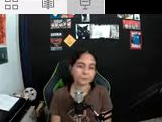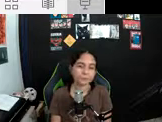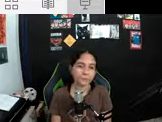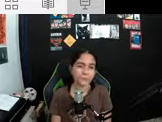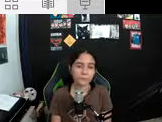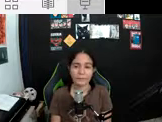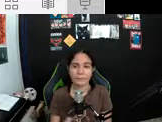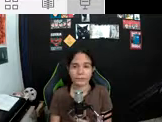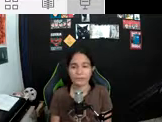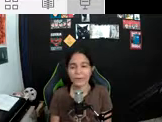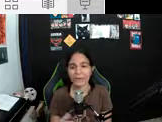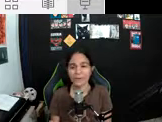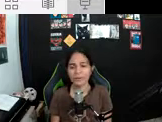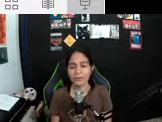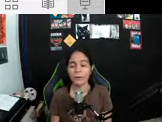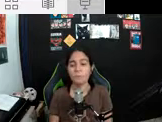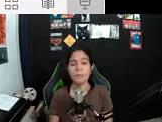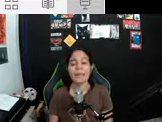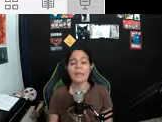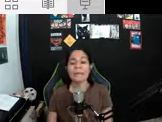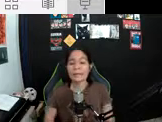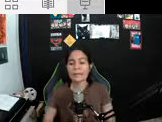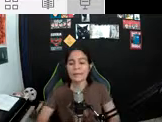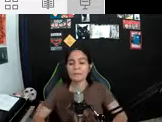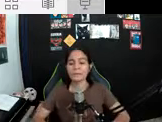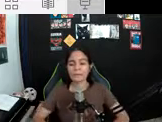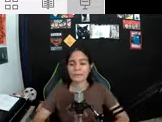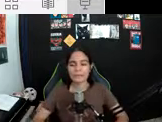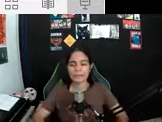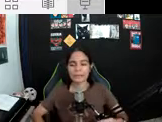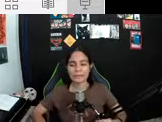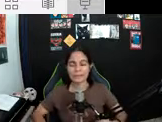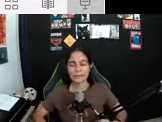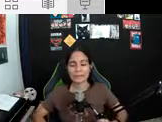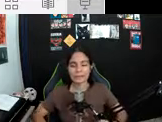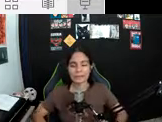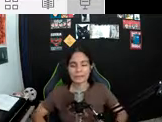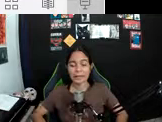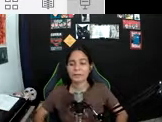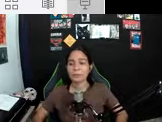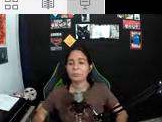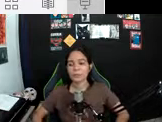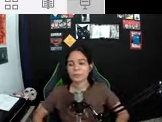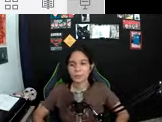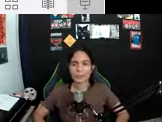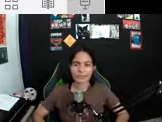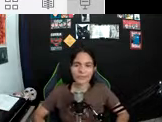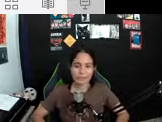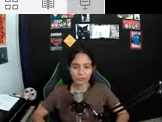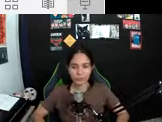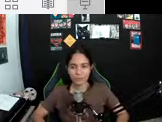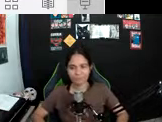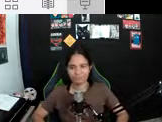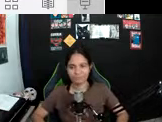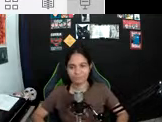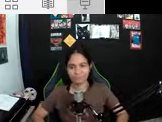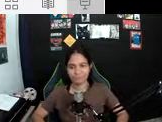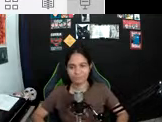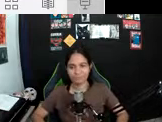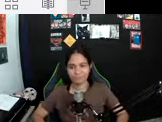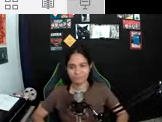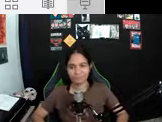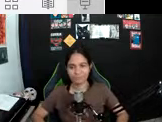positivo, para fazer os testes e tal. E aí você entra uma pessoa conhecida sua,